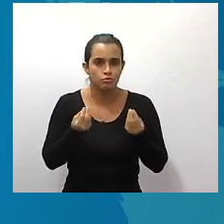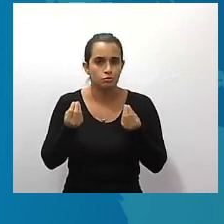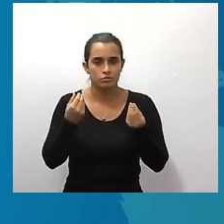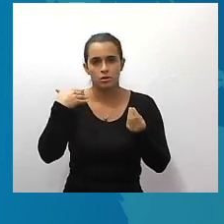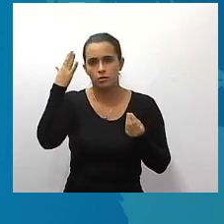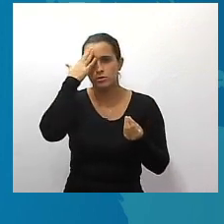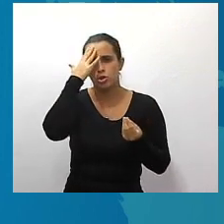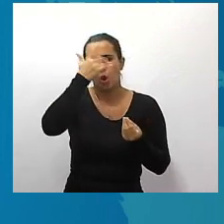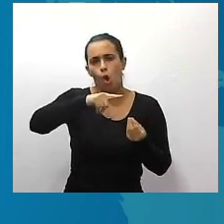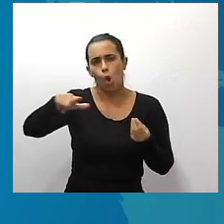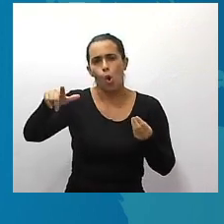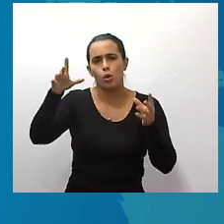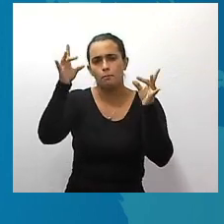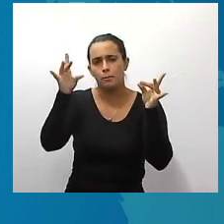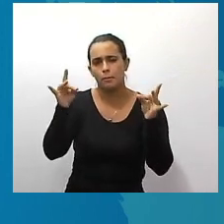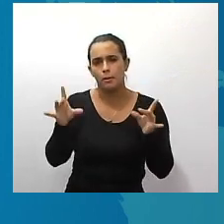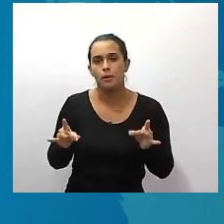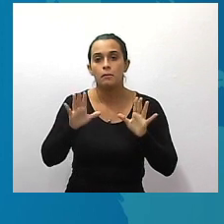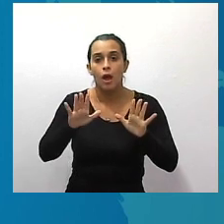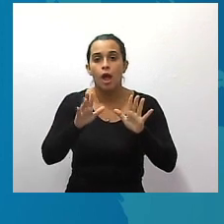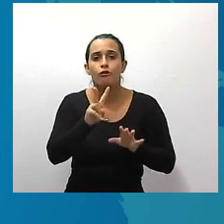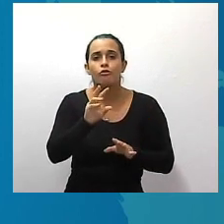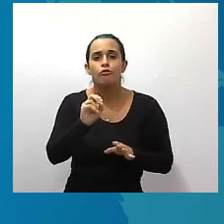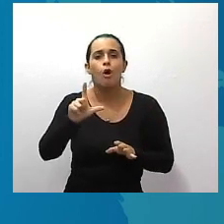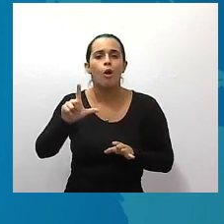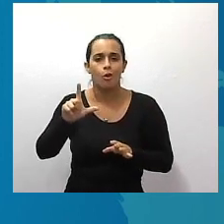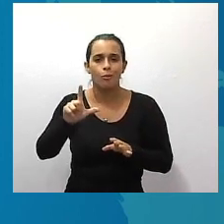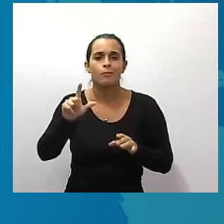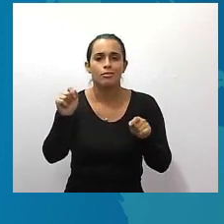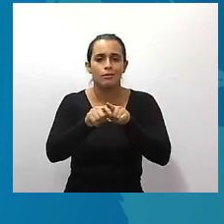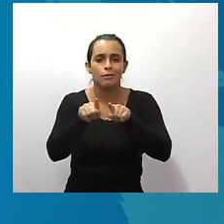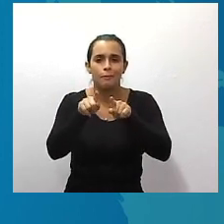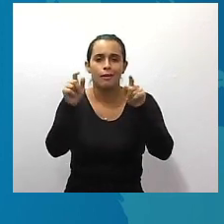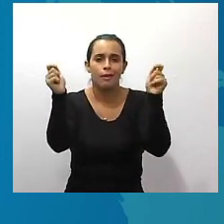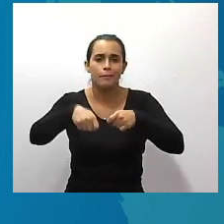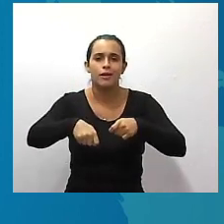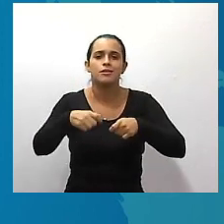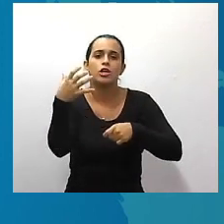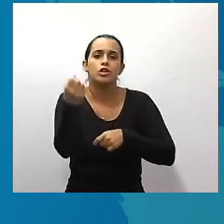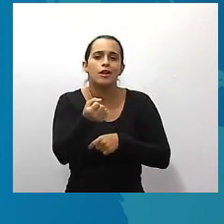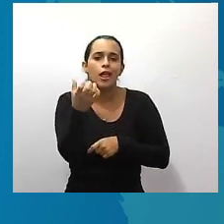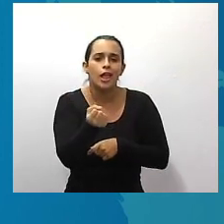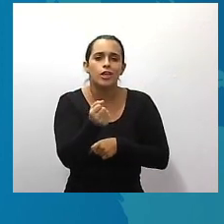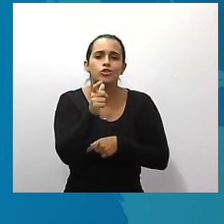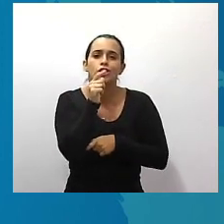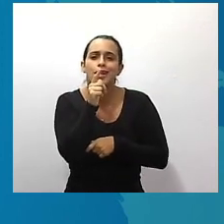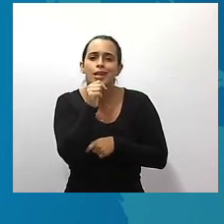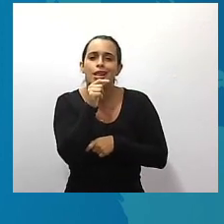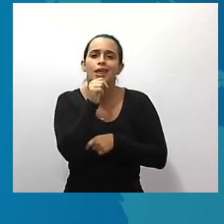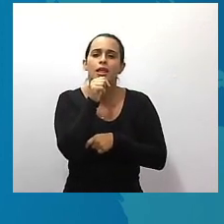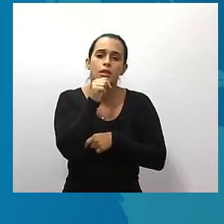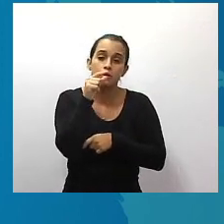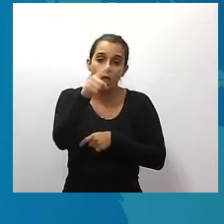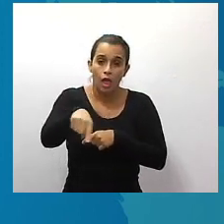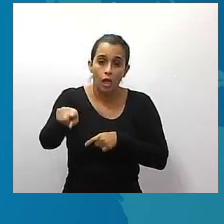detalhe da matemática que talvez você não saiba. Por que é tão importante medir comprimentos? Veja, era necessário eu